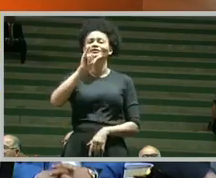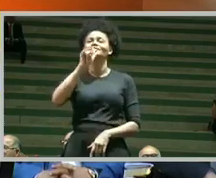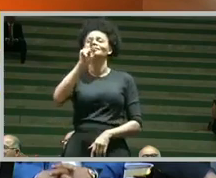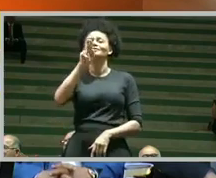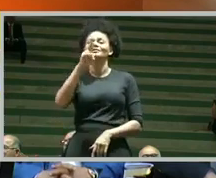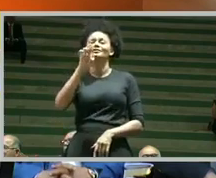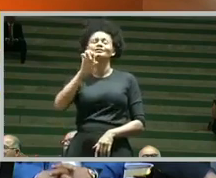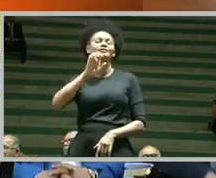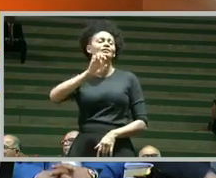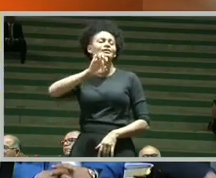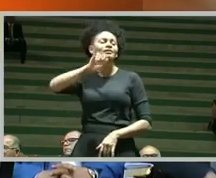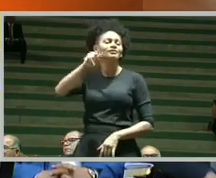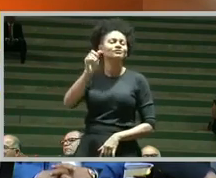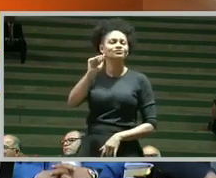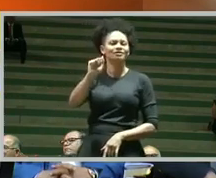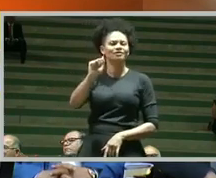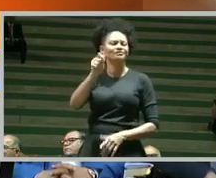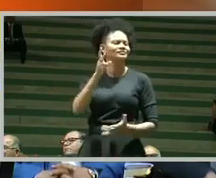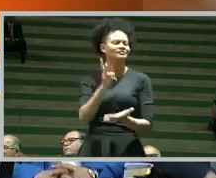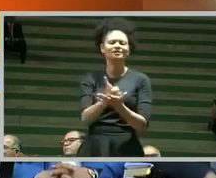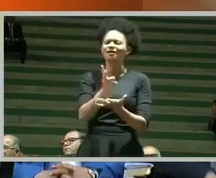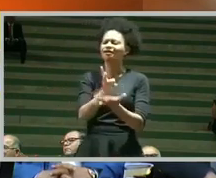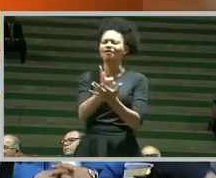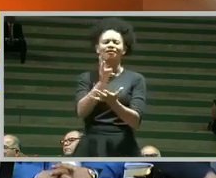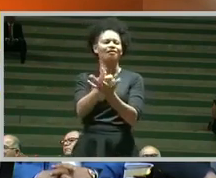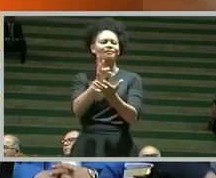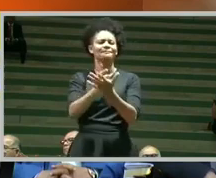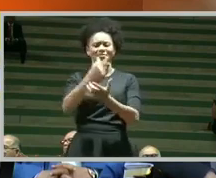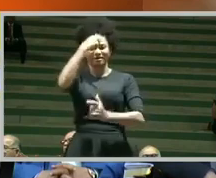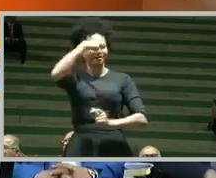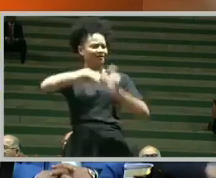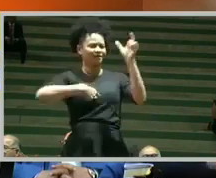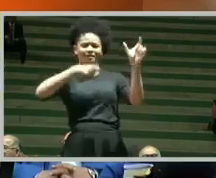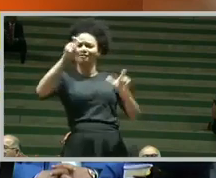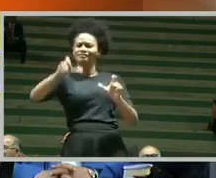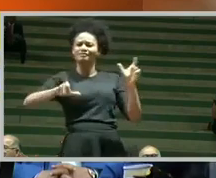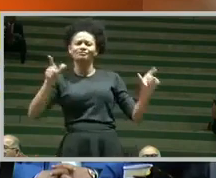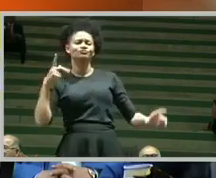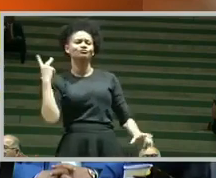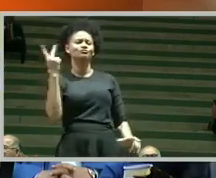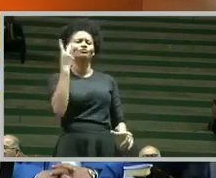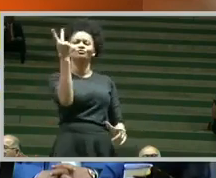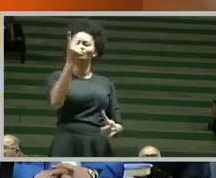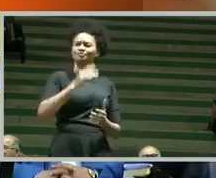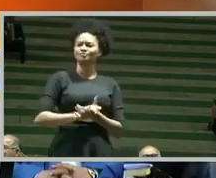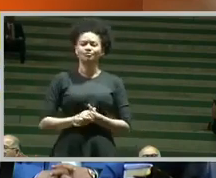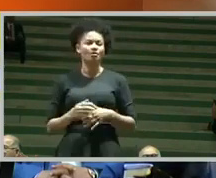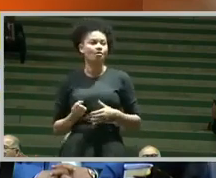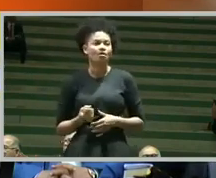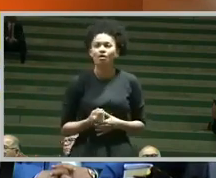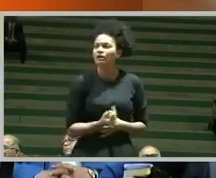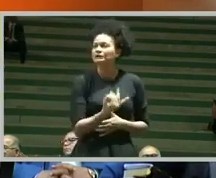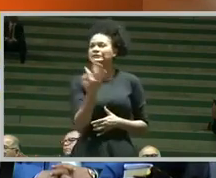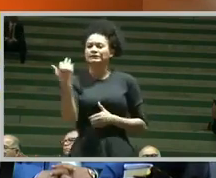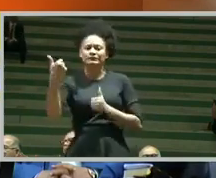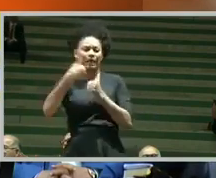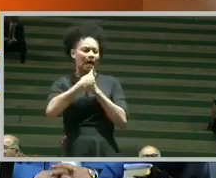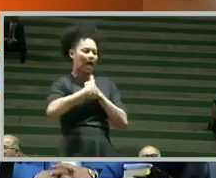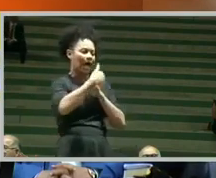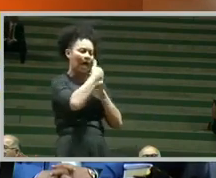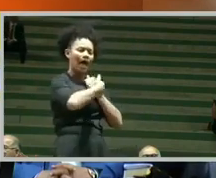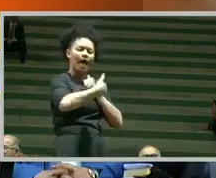de ser igreja. Pegue a história da igreja. Tantas